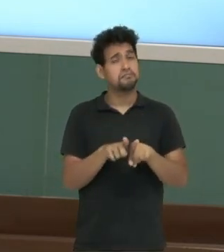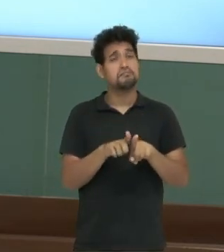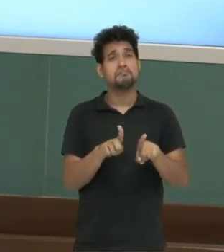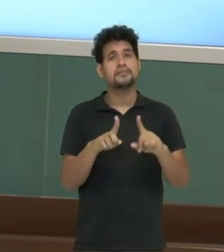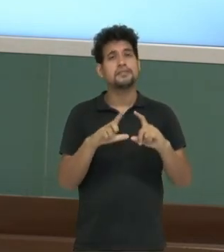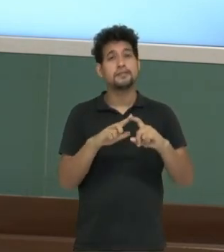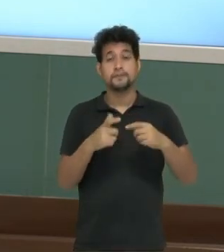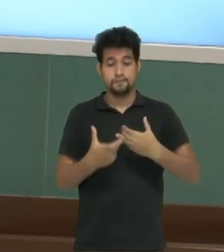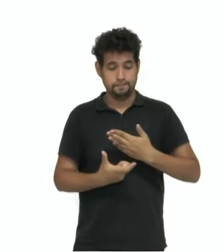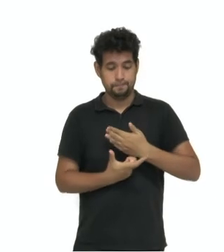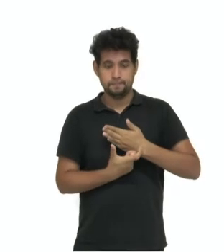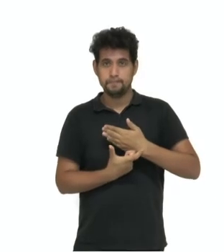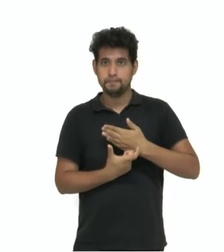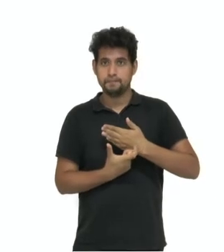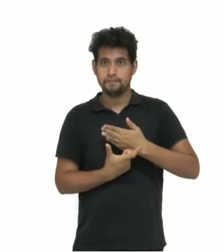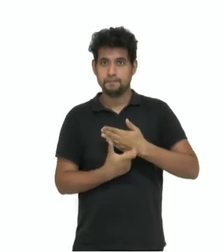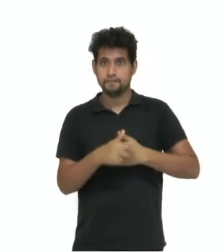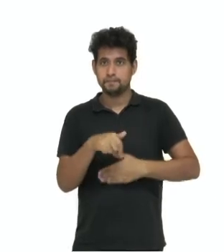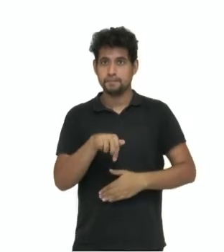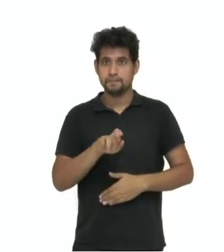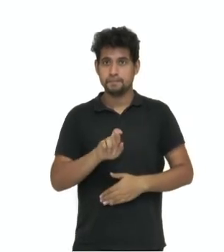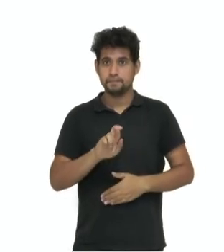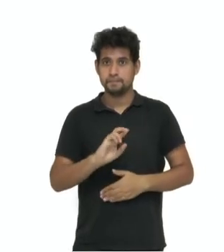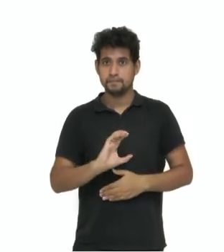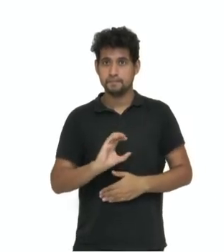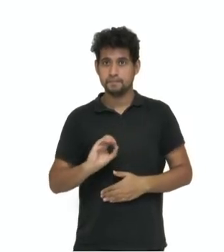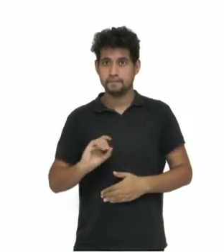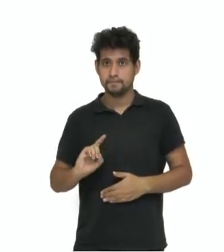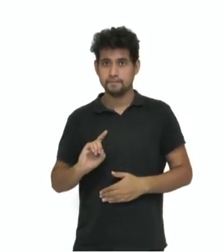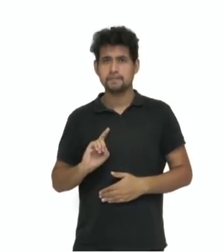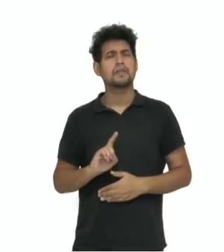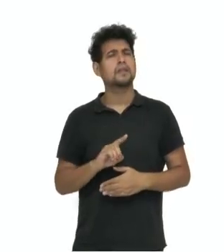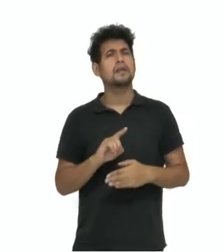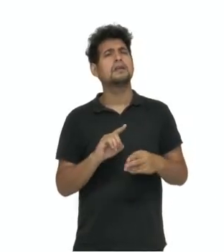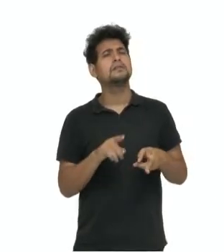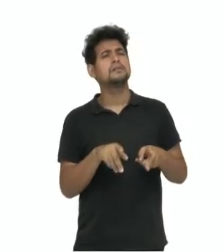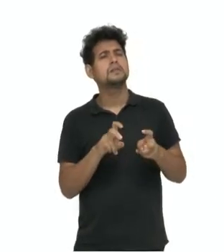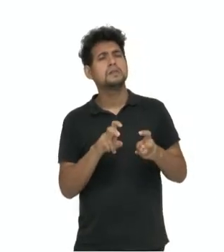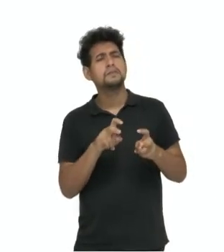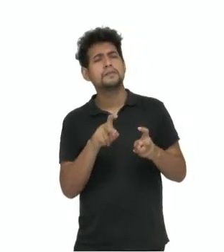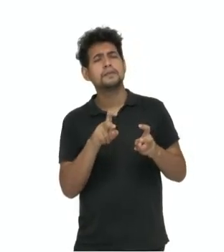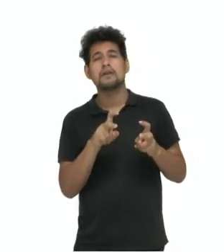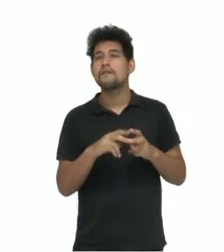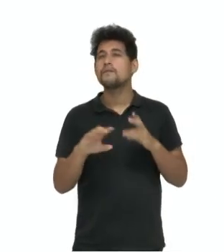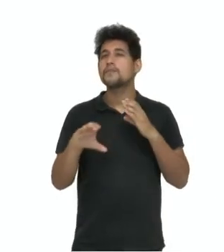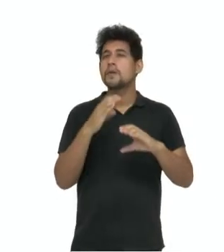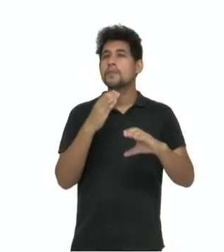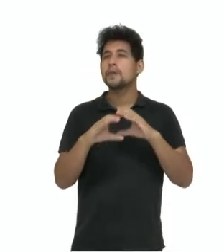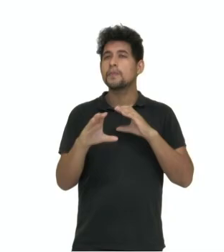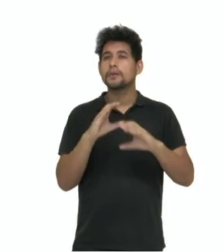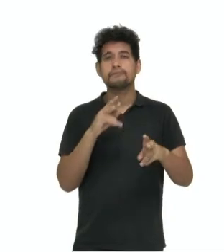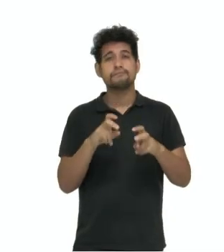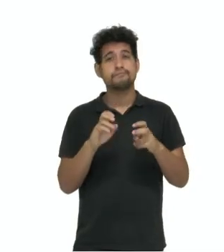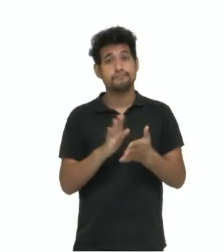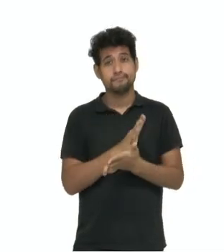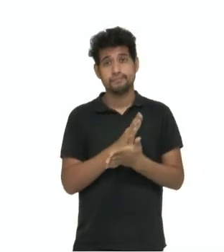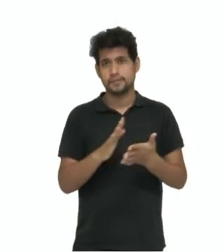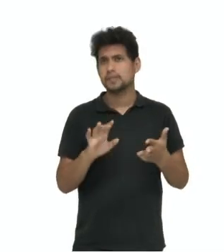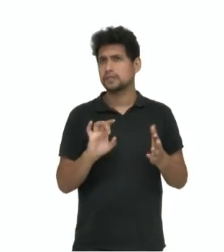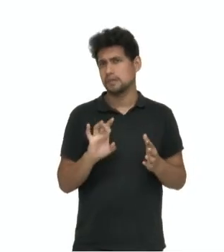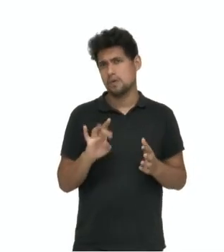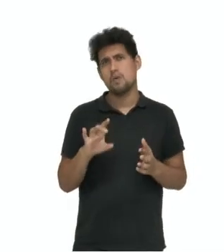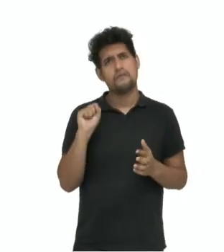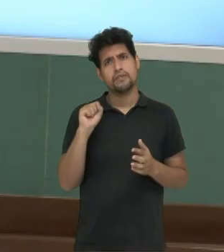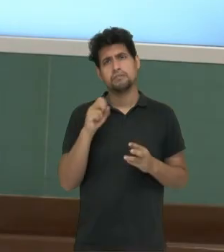QR Code, se você apontar a câmera do celular, você vai conseguir ouvir a vocalização de algumas espécies